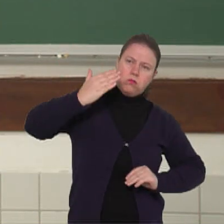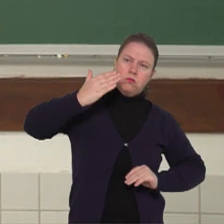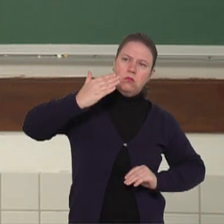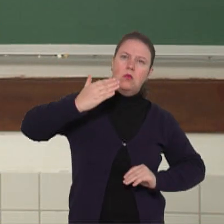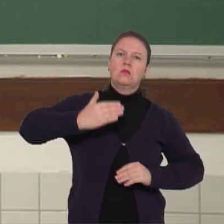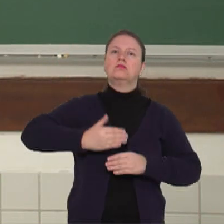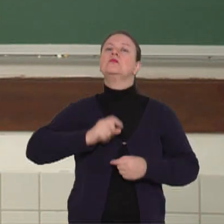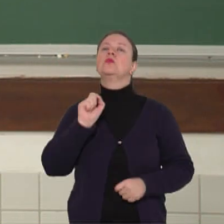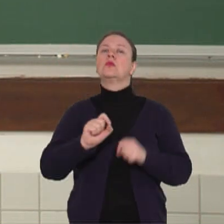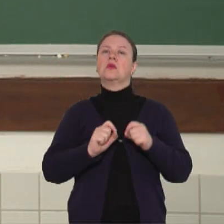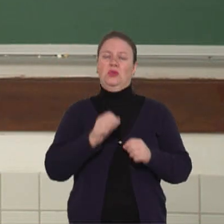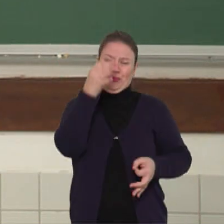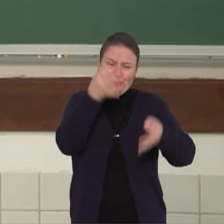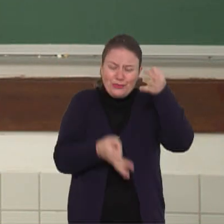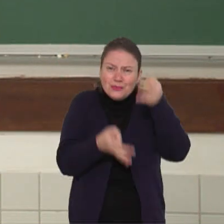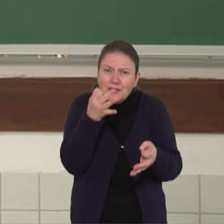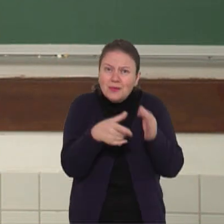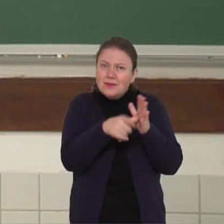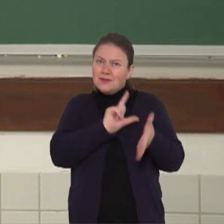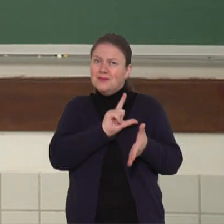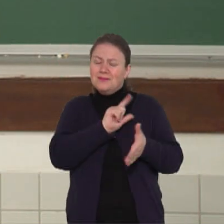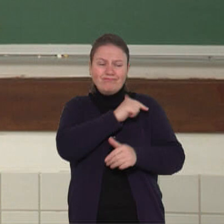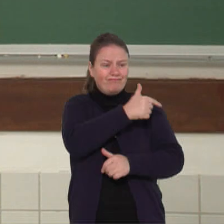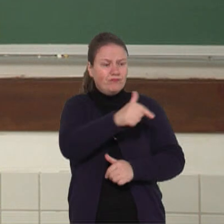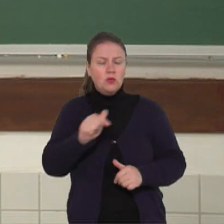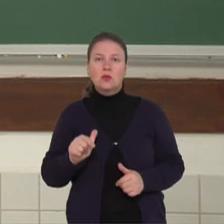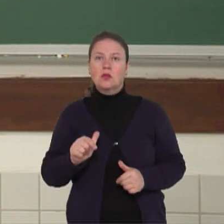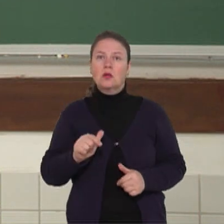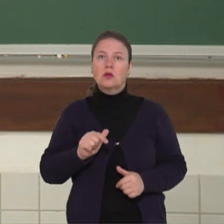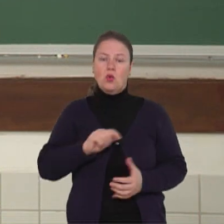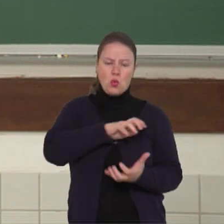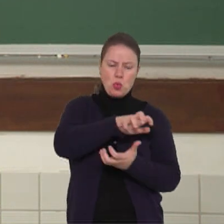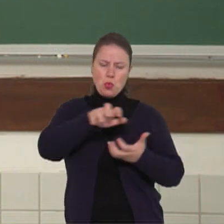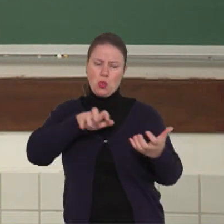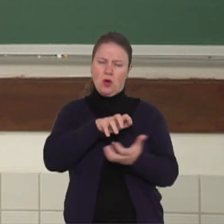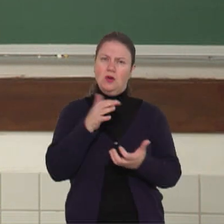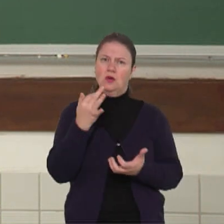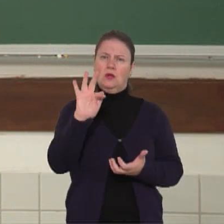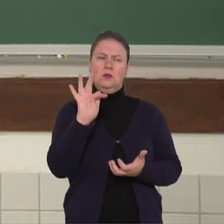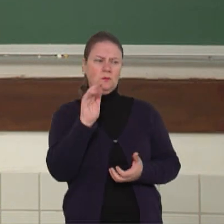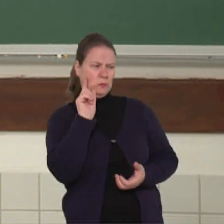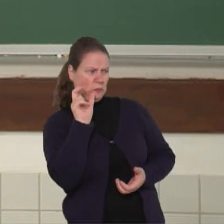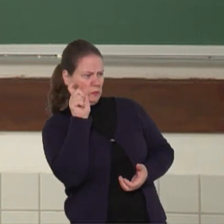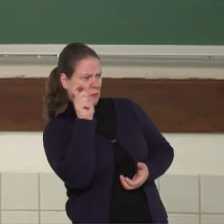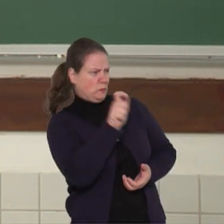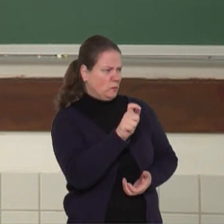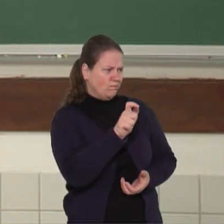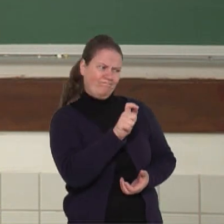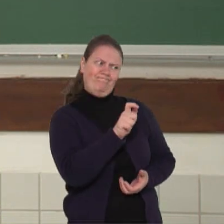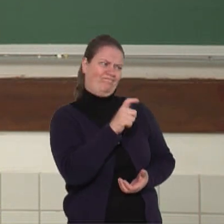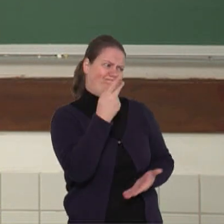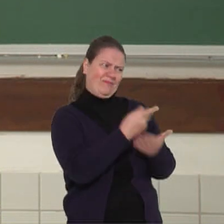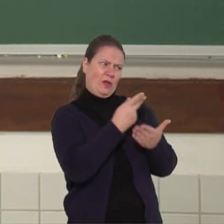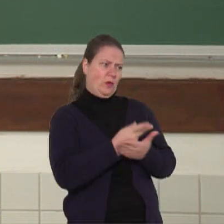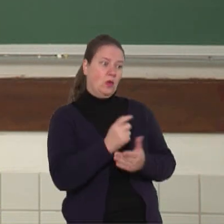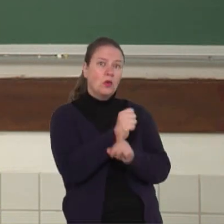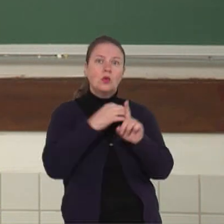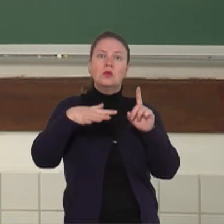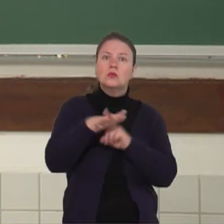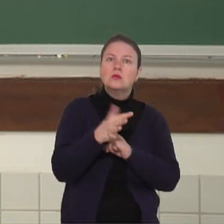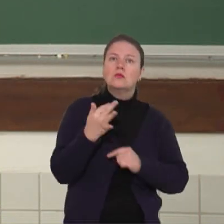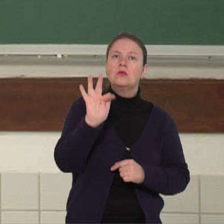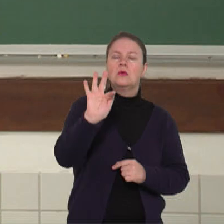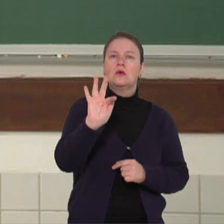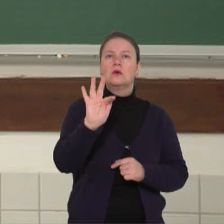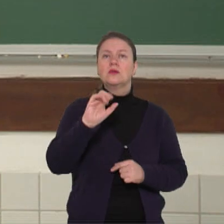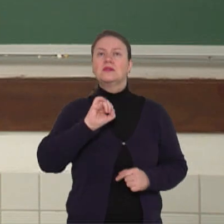julgamento prévio. O que para a Revolução Francesa não é visto com bons olhos pelos revolucionários, né? Pela sociedade francesa. Se a